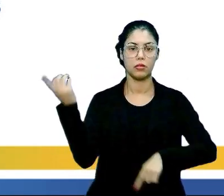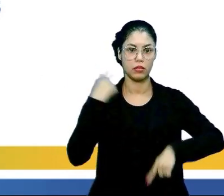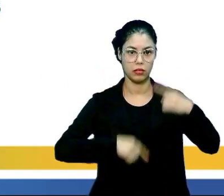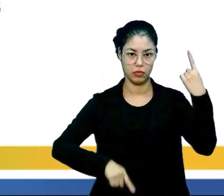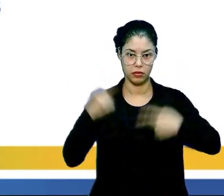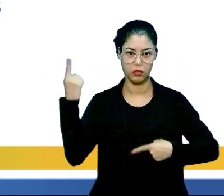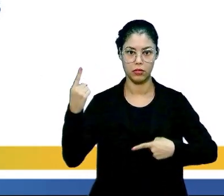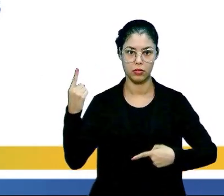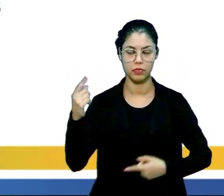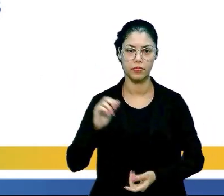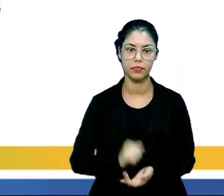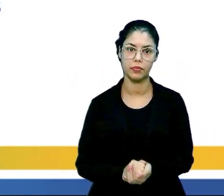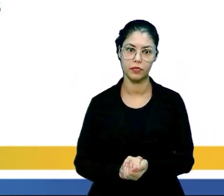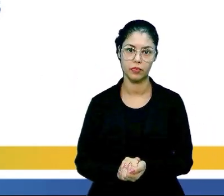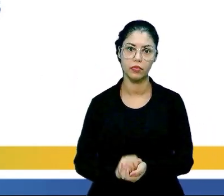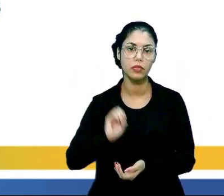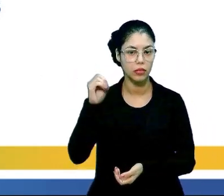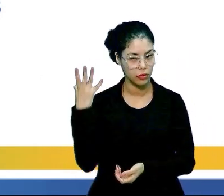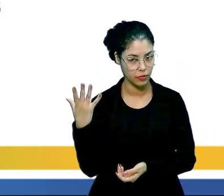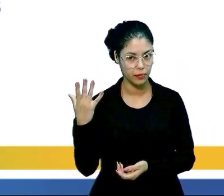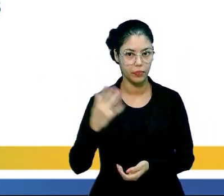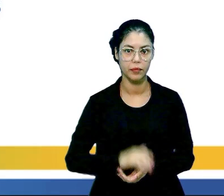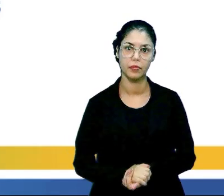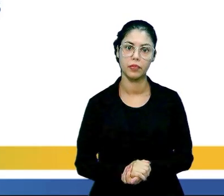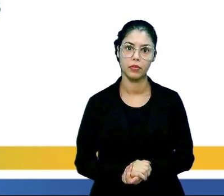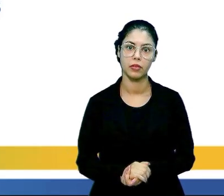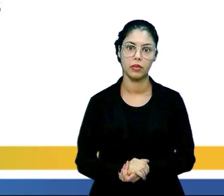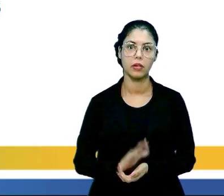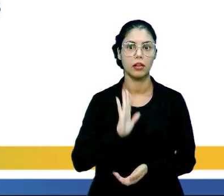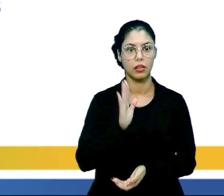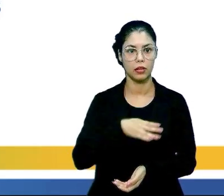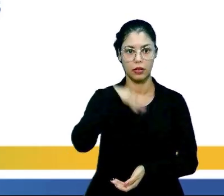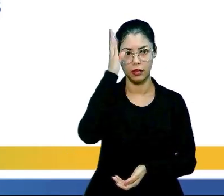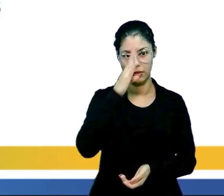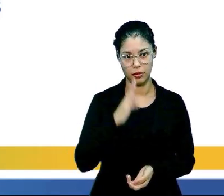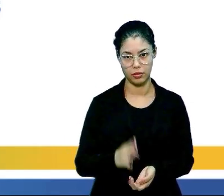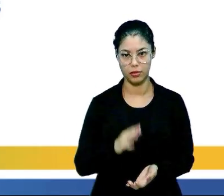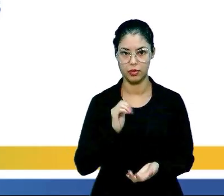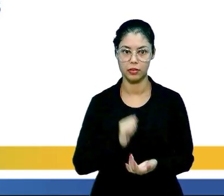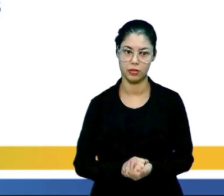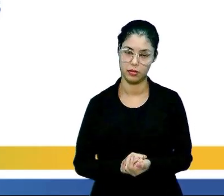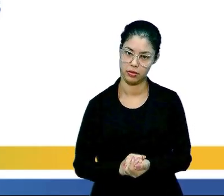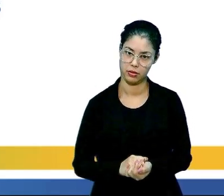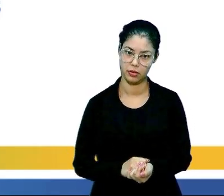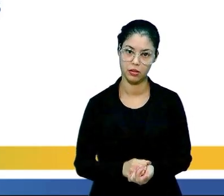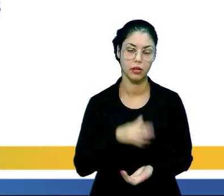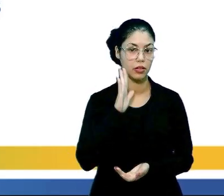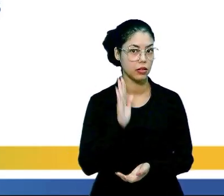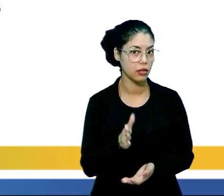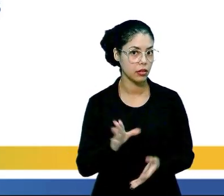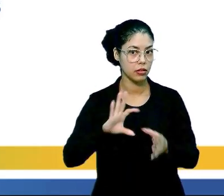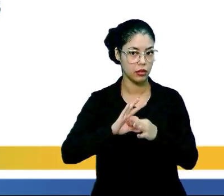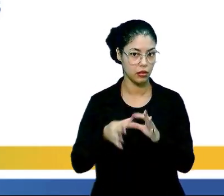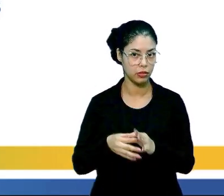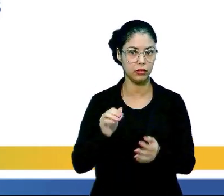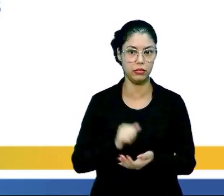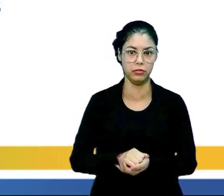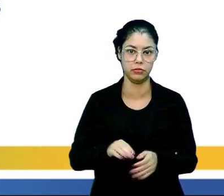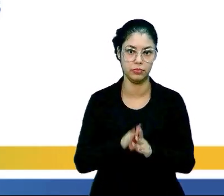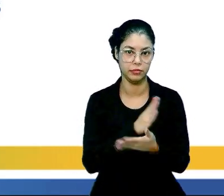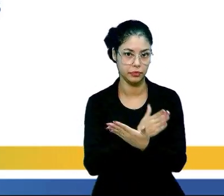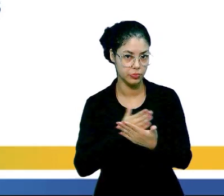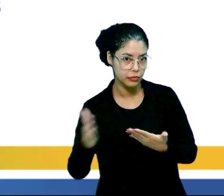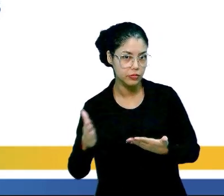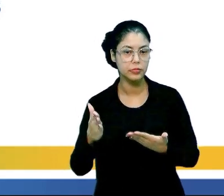obtiveram relativo sucesso em suas demandas. Já na realidade, observe que eu contextualizo. Eu